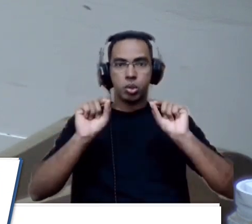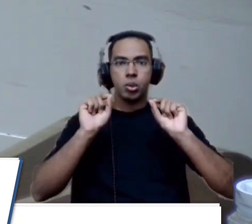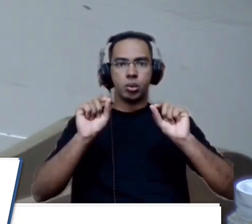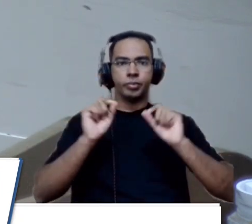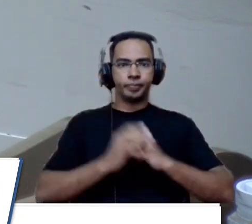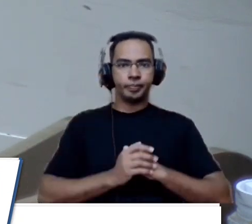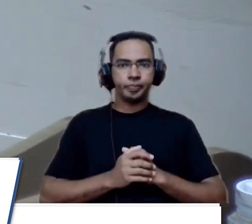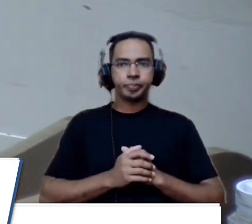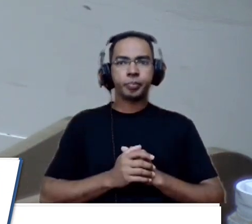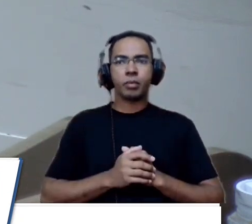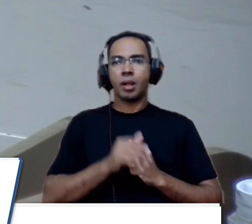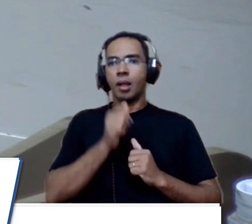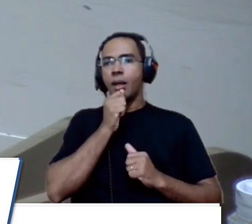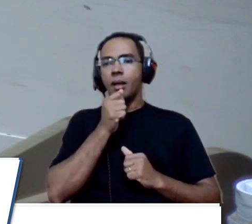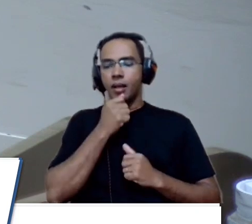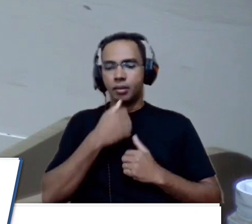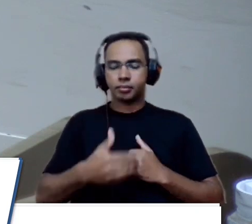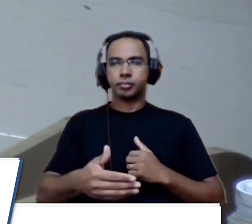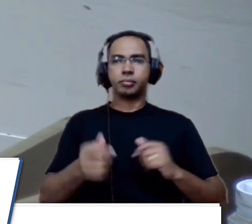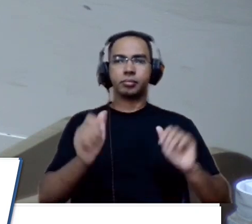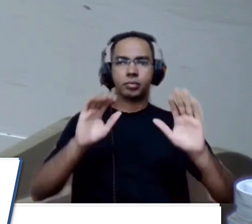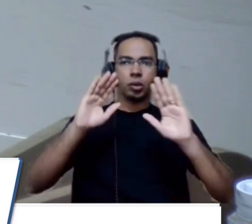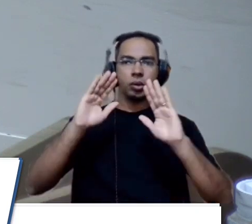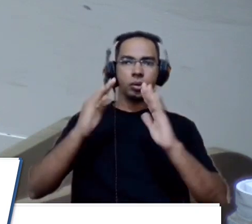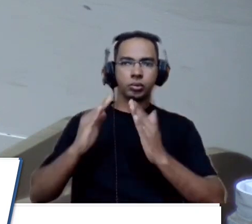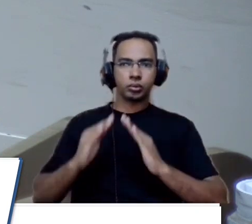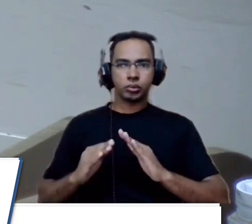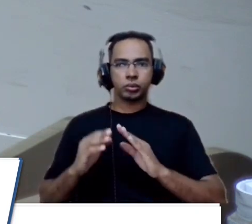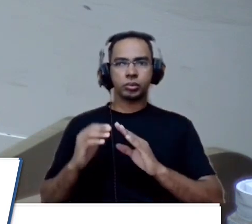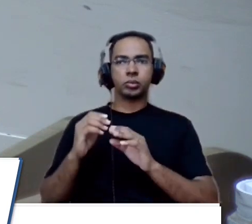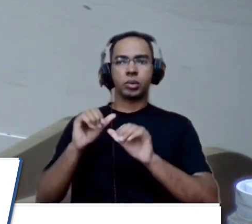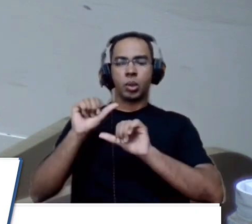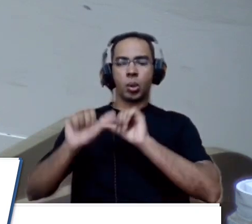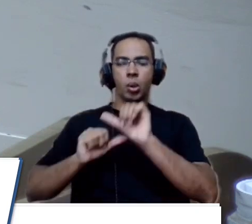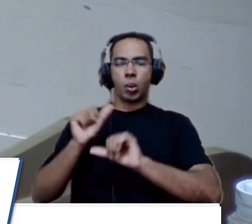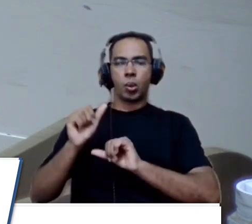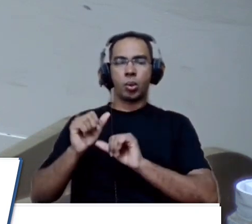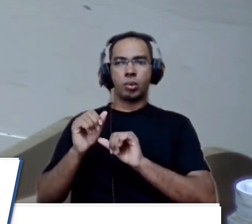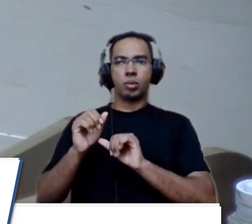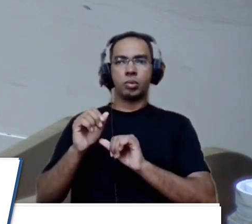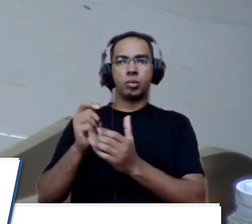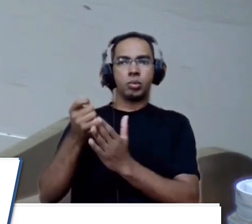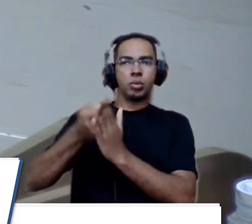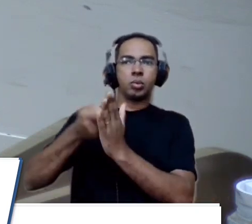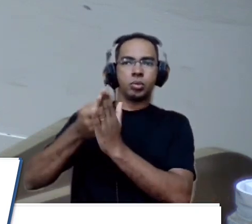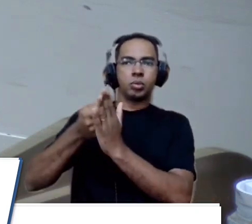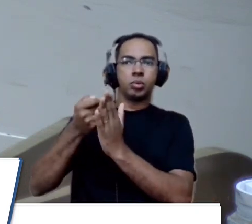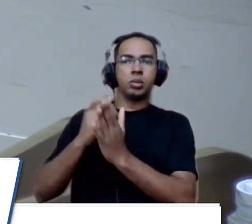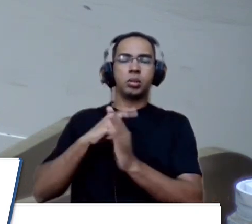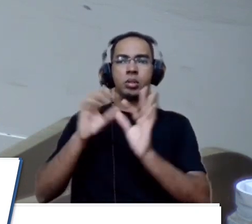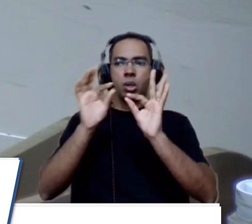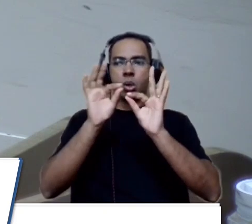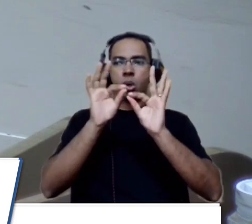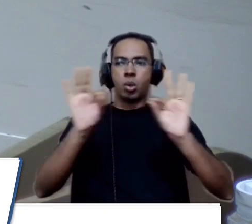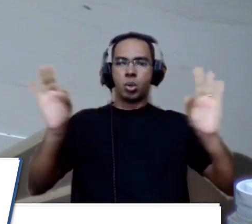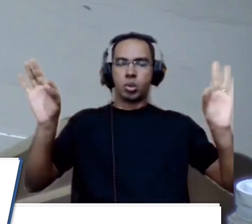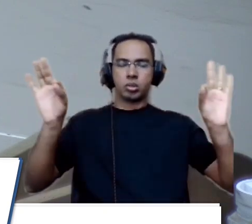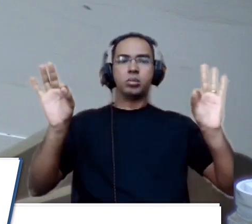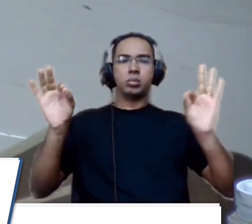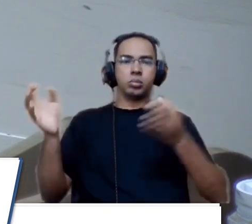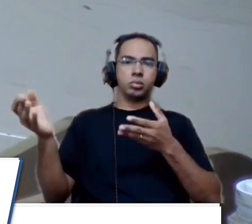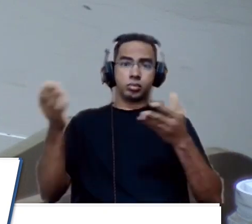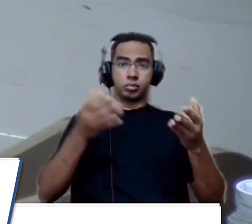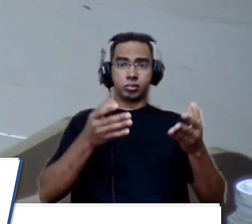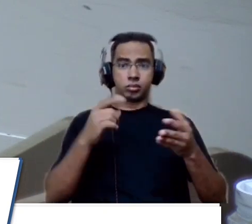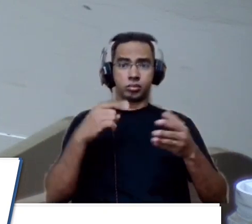Eu ainda estou analisando ainda também a reforma tributária. A gente tem uma frase, trazendo um pouco para a